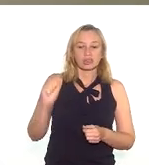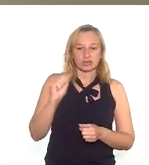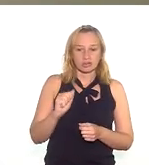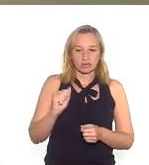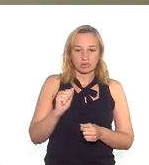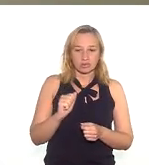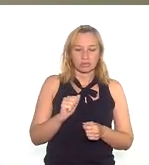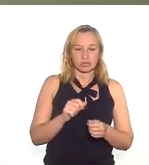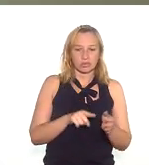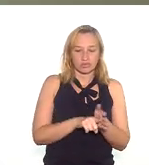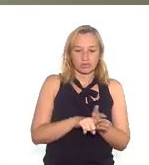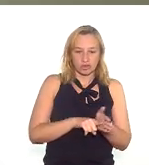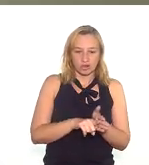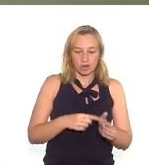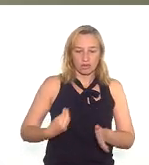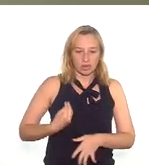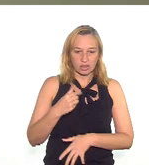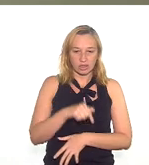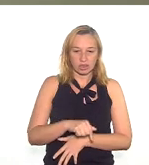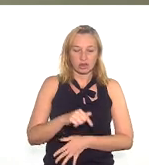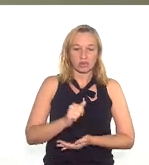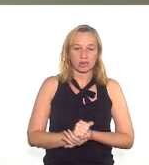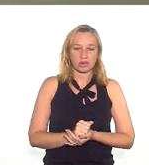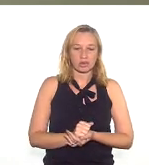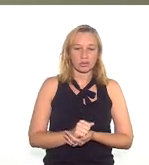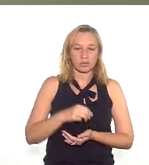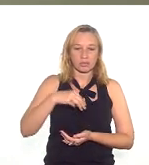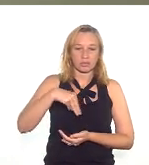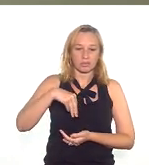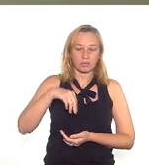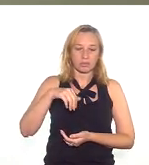presente, doutor Mauro e doutora Magda,